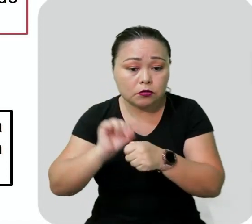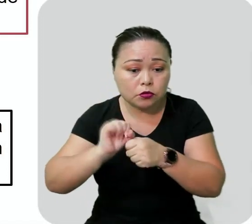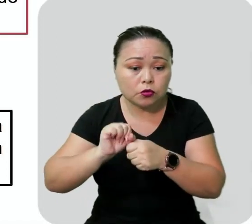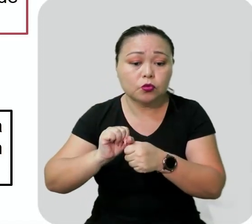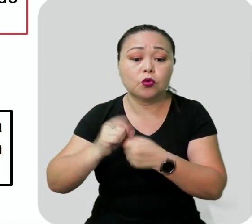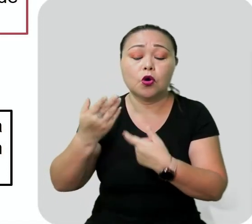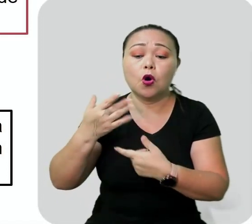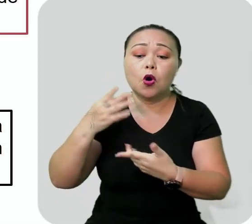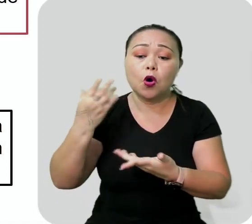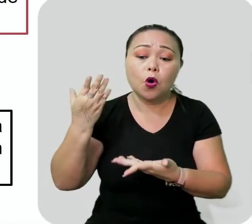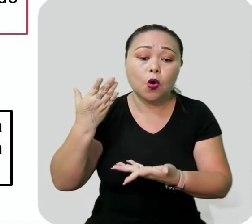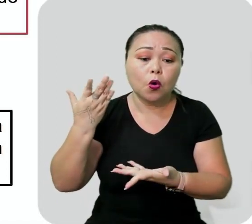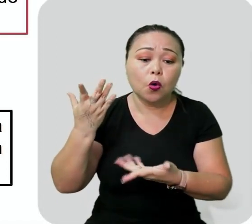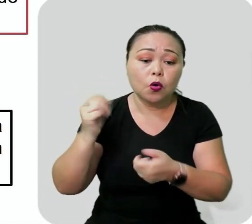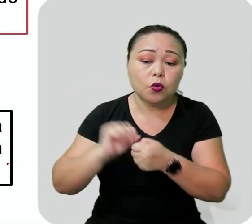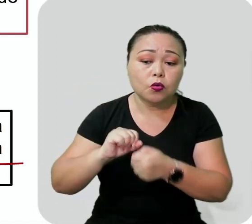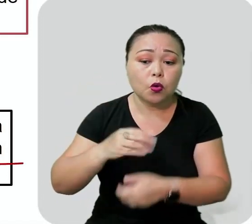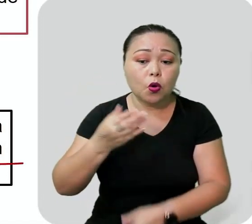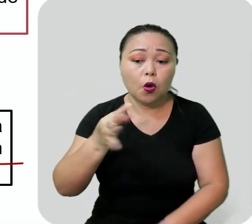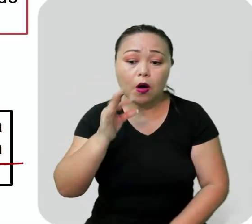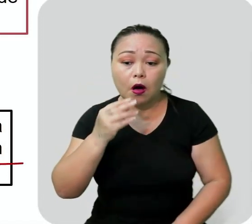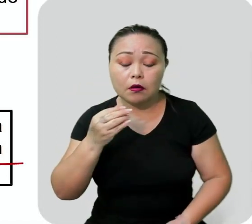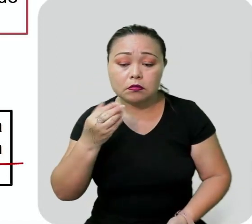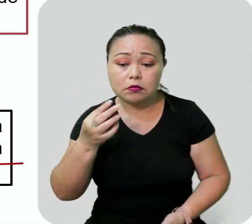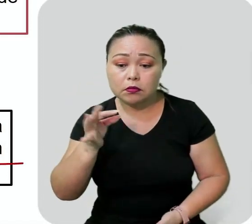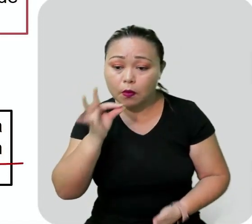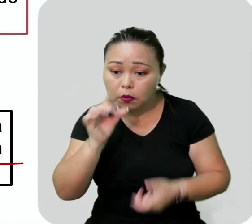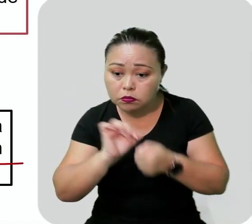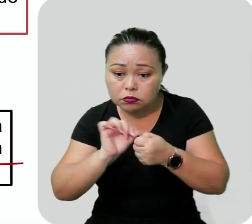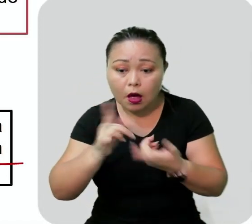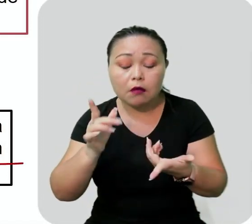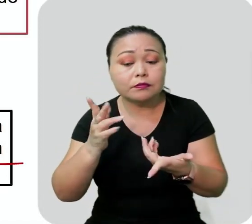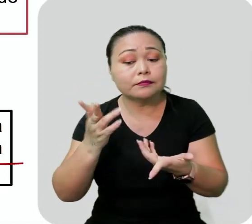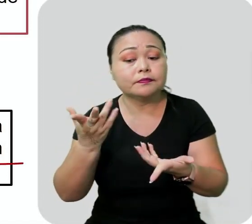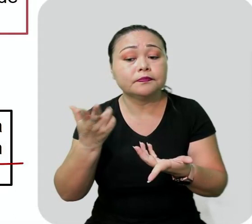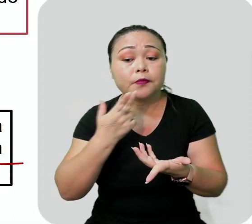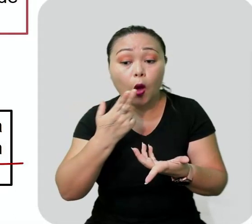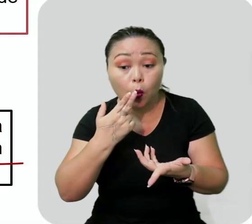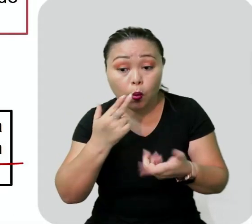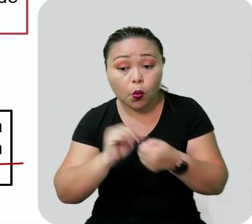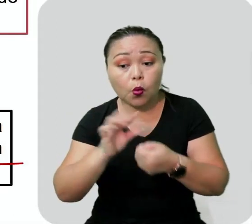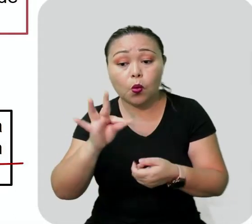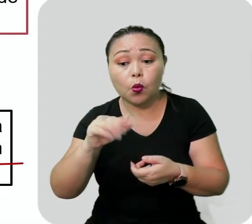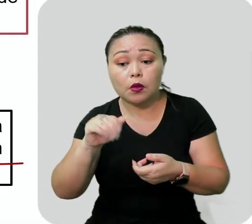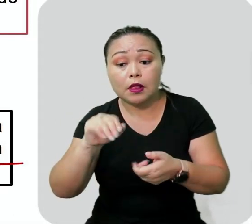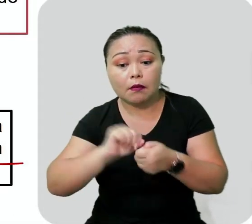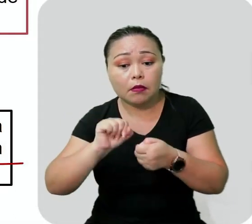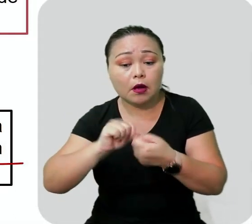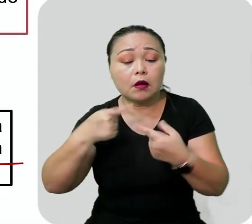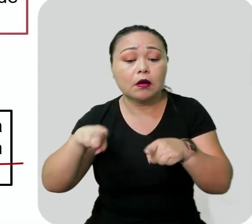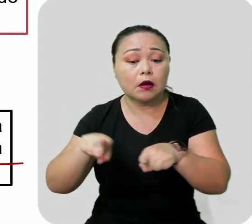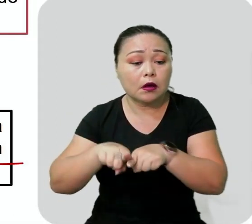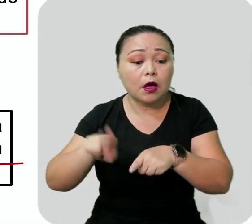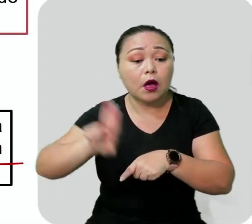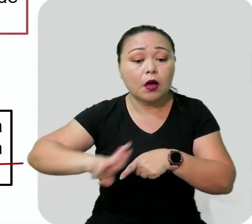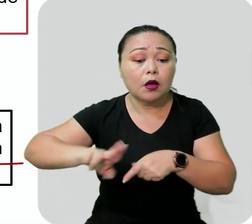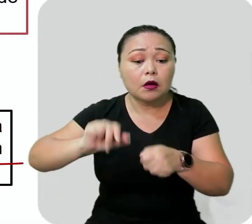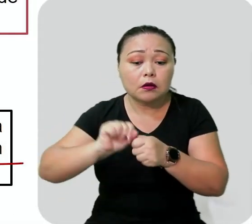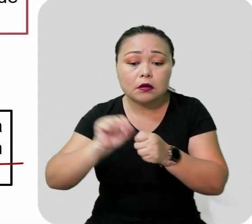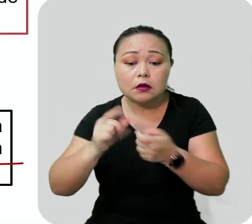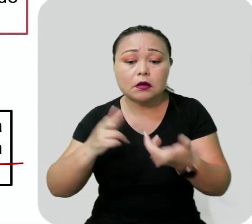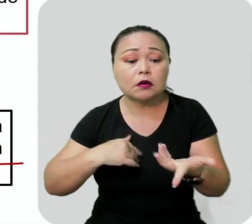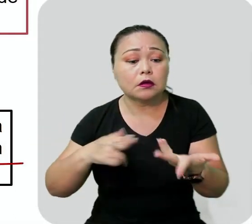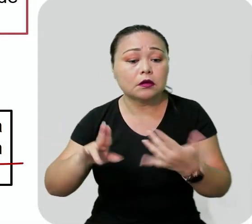a metalurgia do bronze e também do cobre. Sabiam trabalhar com metais preciosos, assim como o ouro e